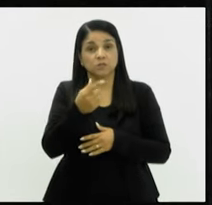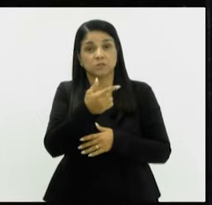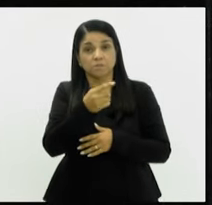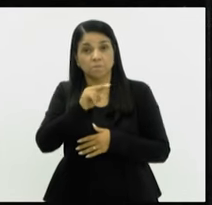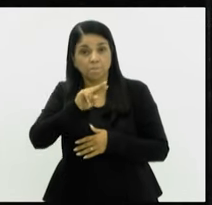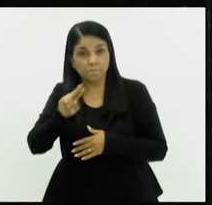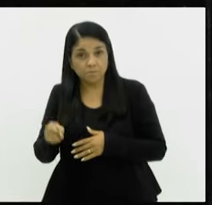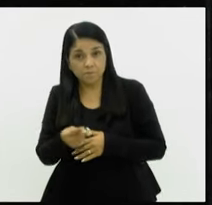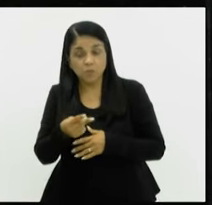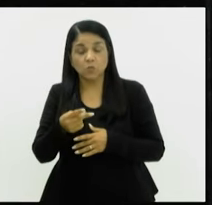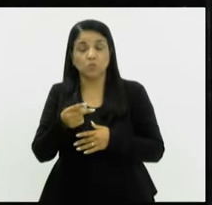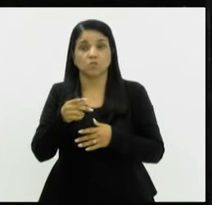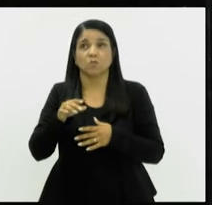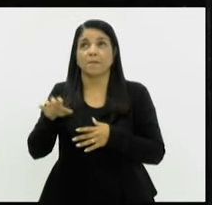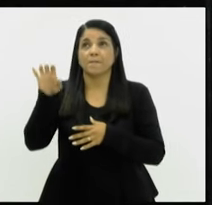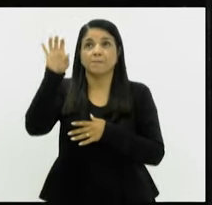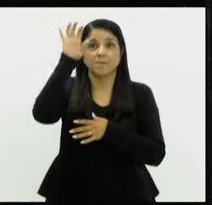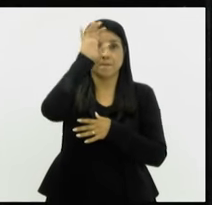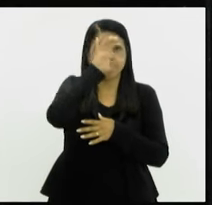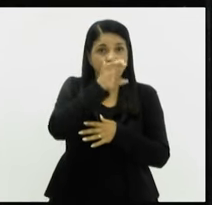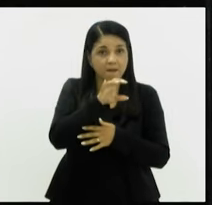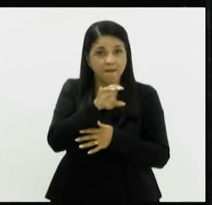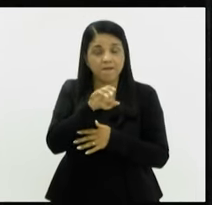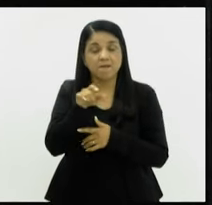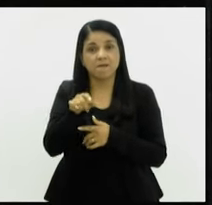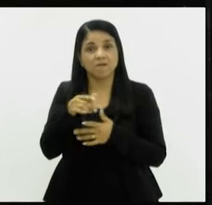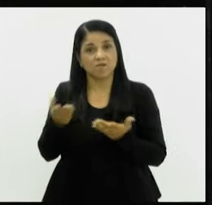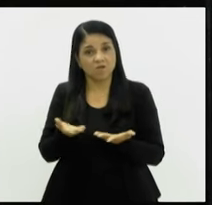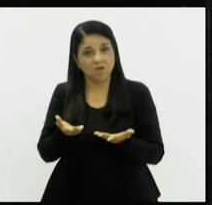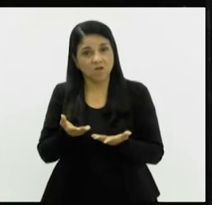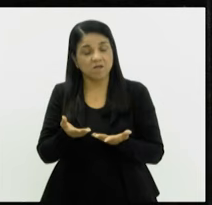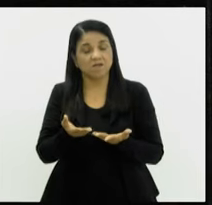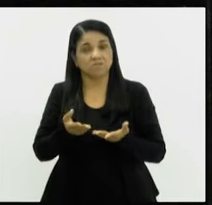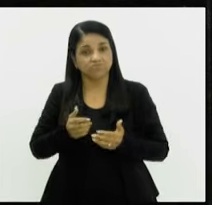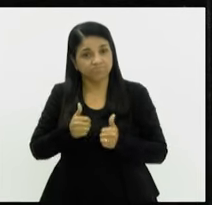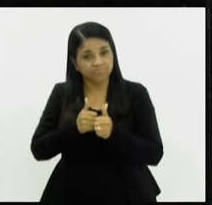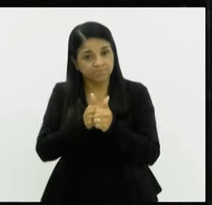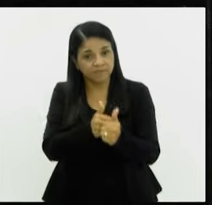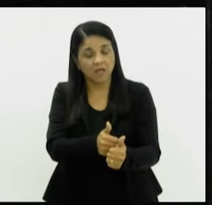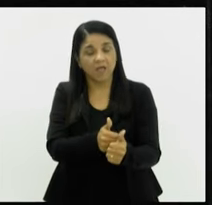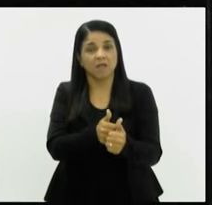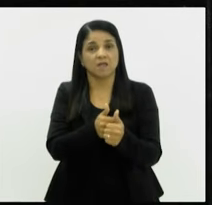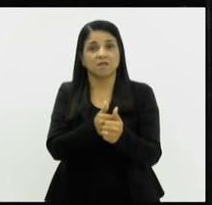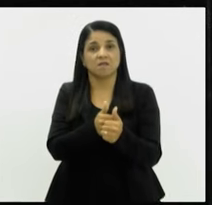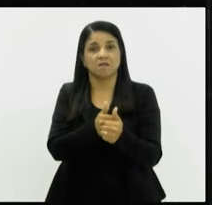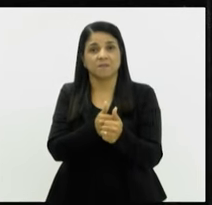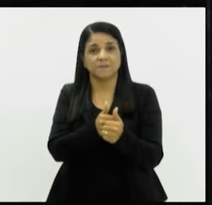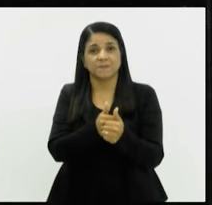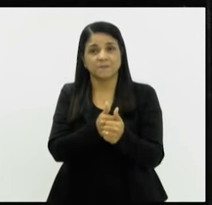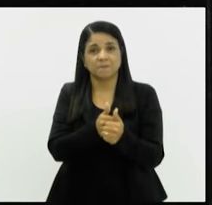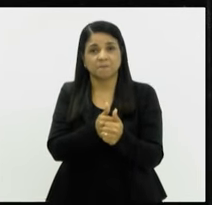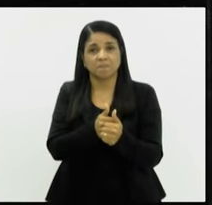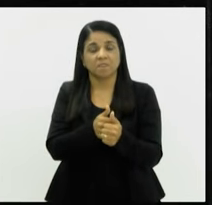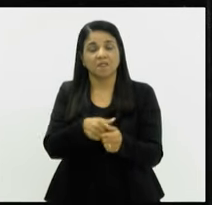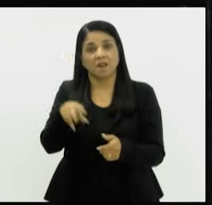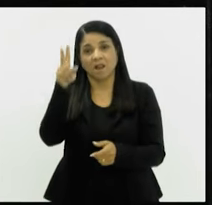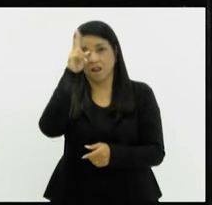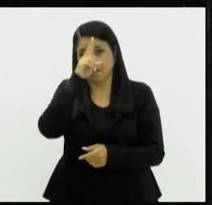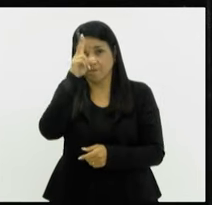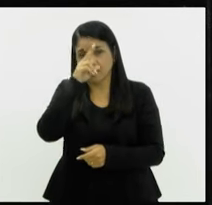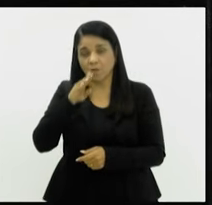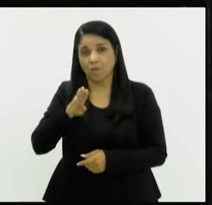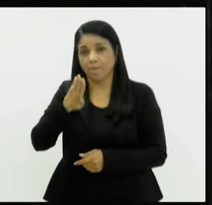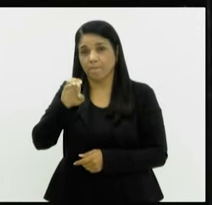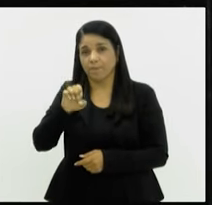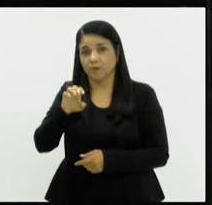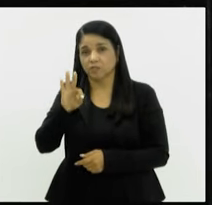outro momento da nossa história, mas que ainda segue útil e valorosa, né? Aí sempre relembrando o Betinho e toda a